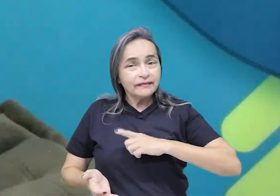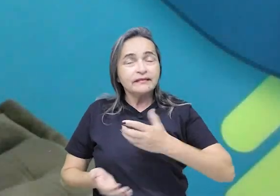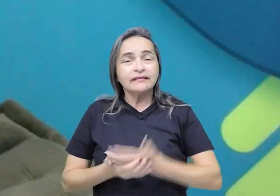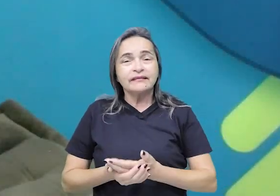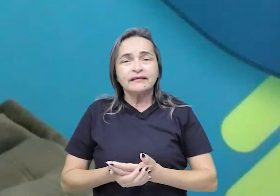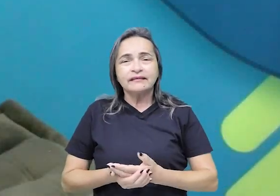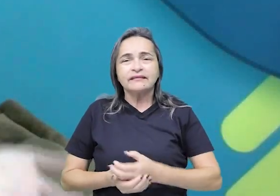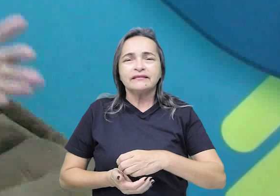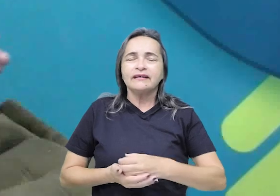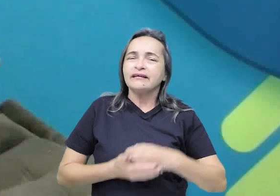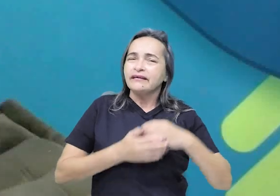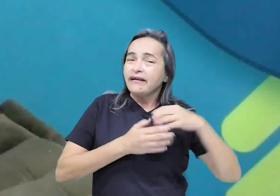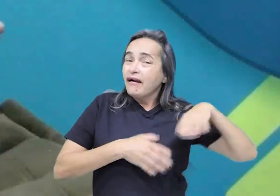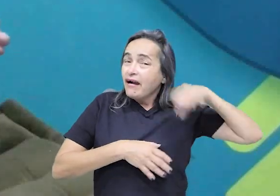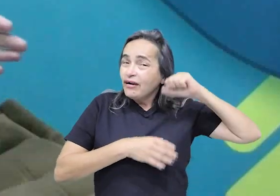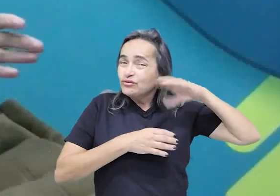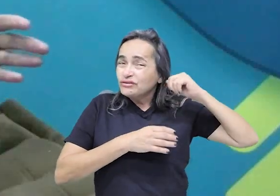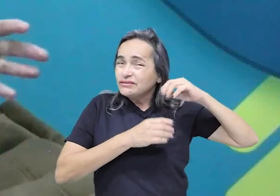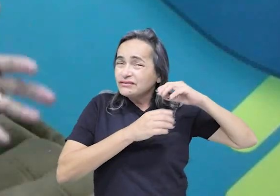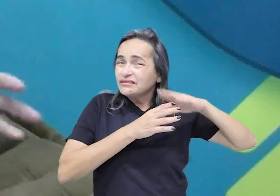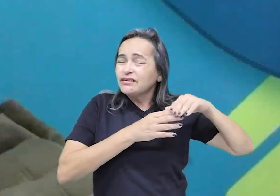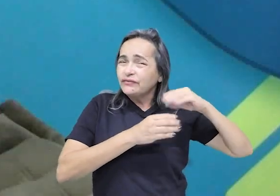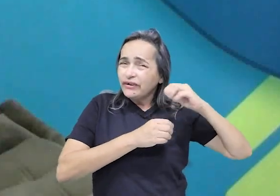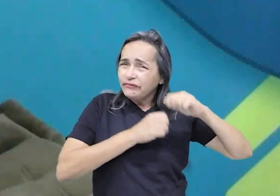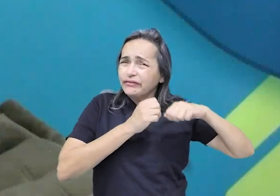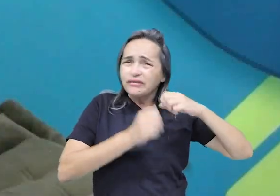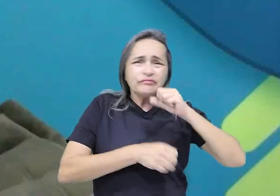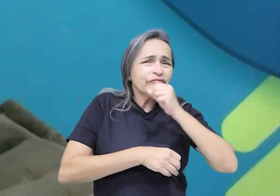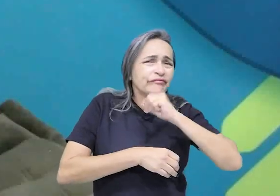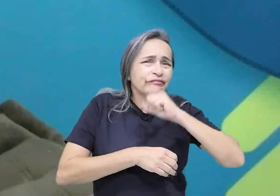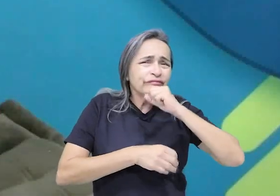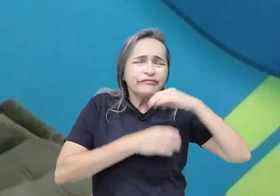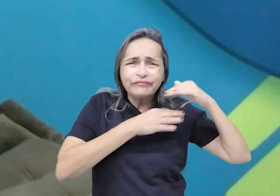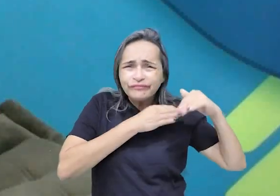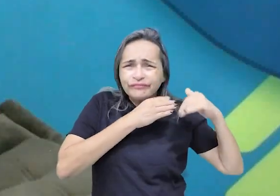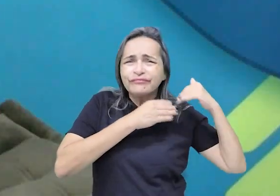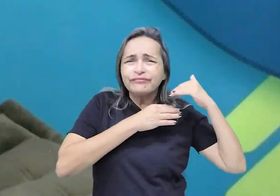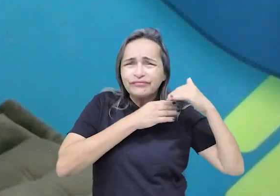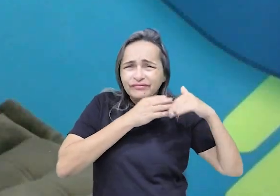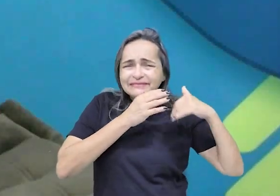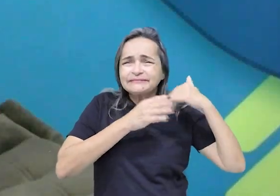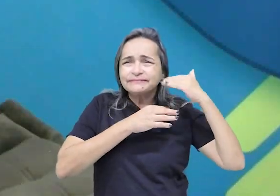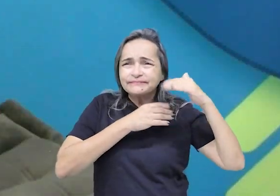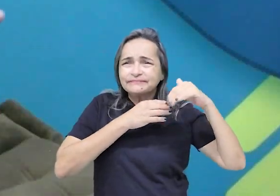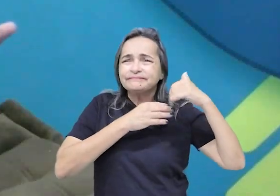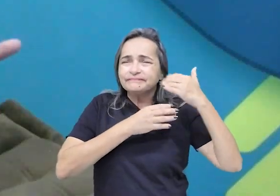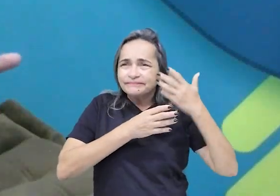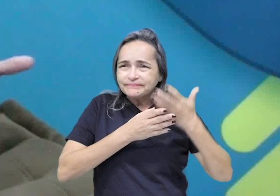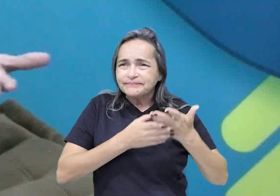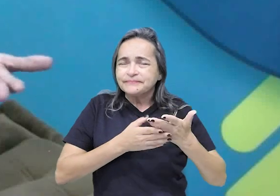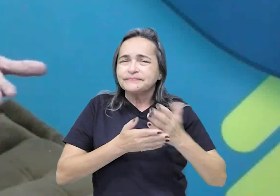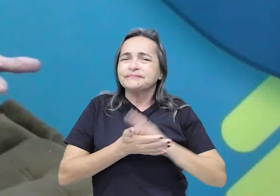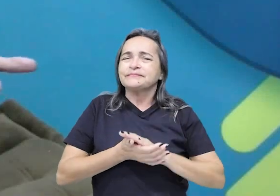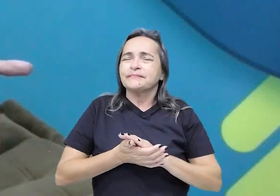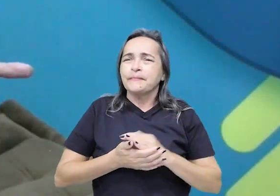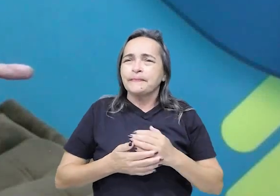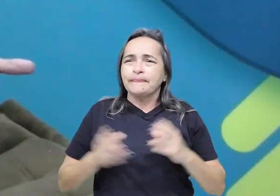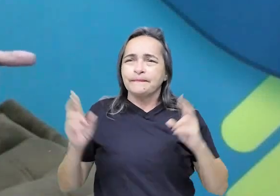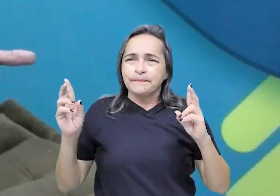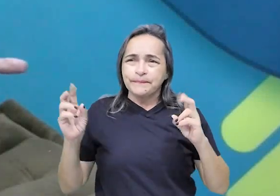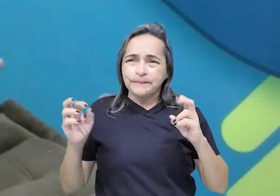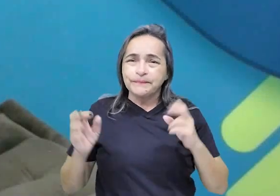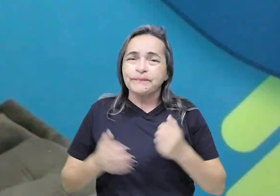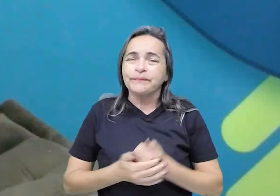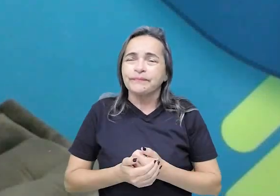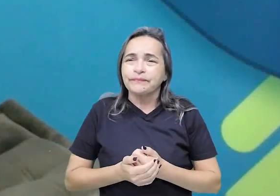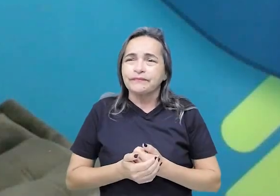da audição, justamente pela exposição, pelo envelhecimento do próprio corpo e tudo, que é chamado de presbiacusia.